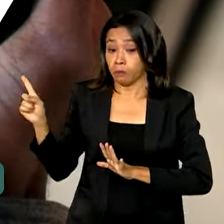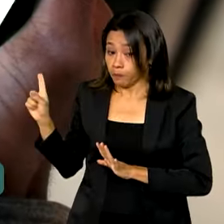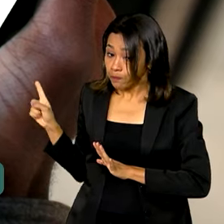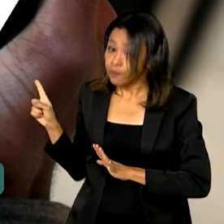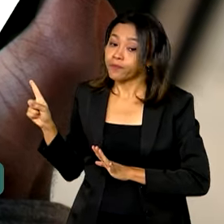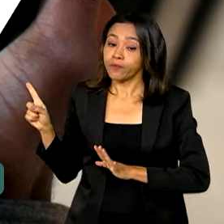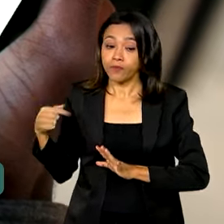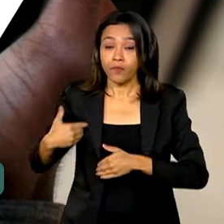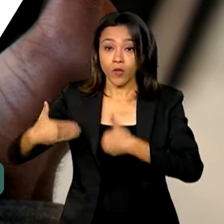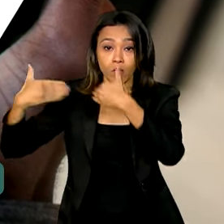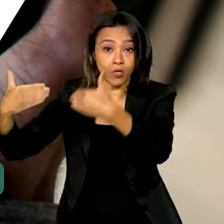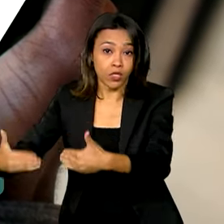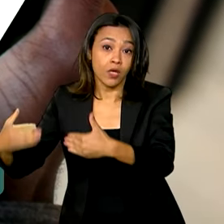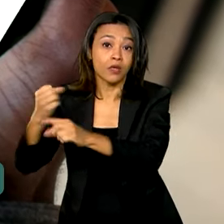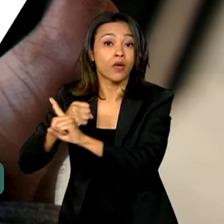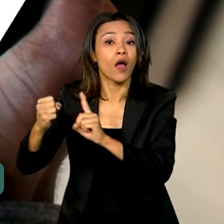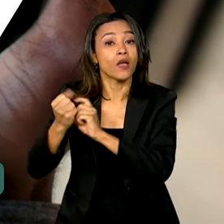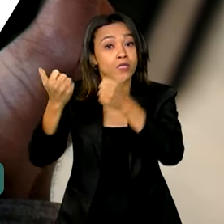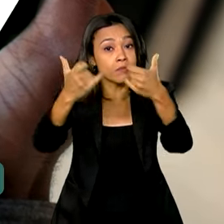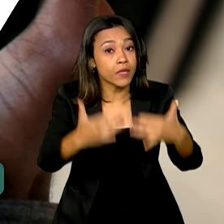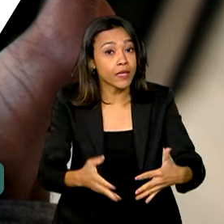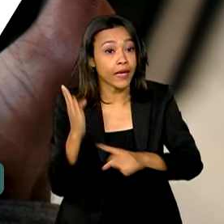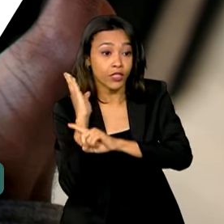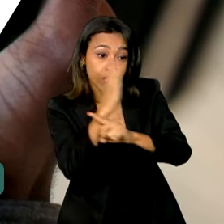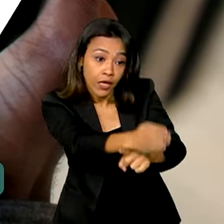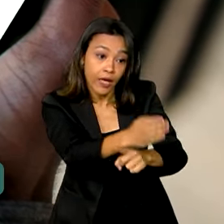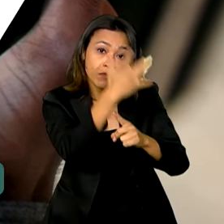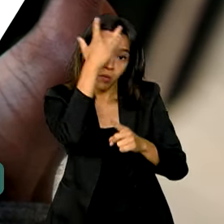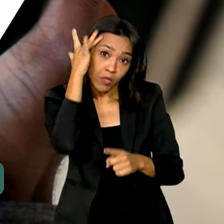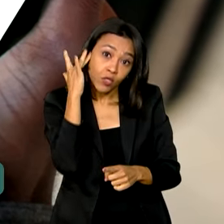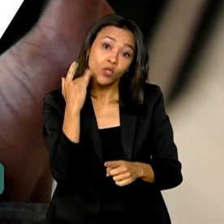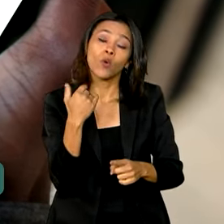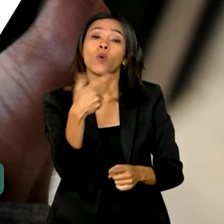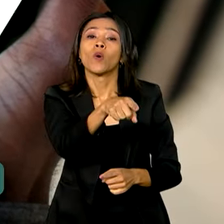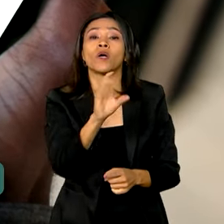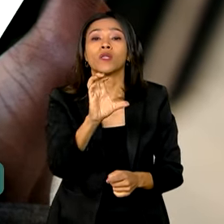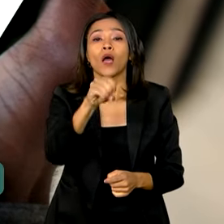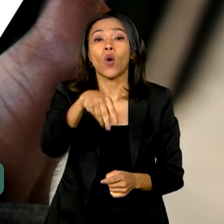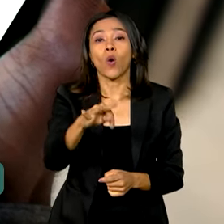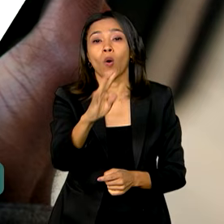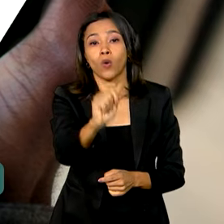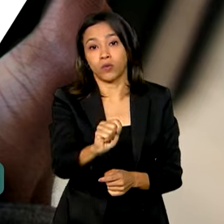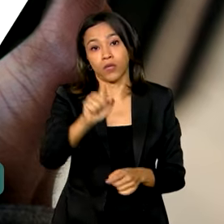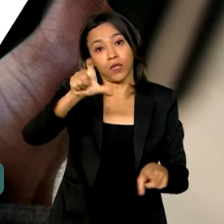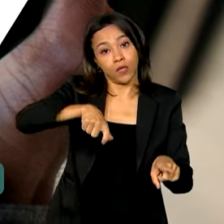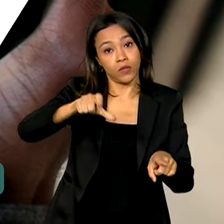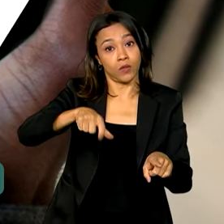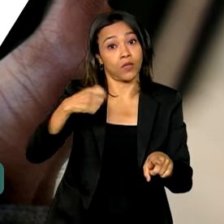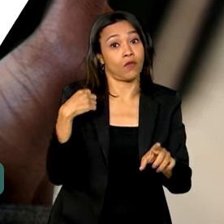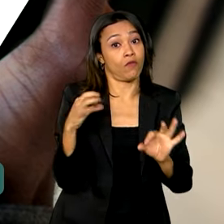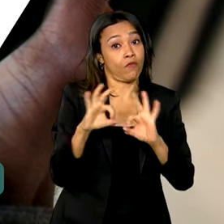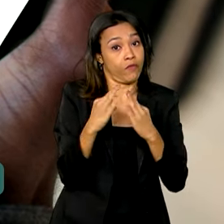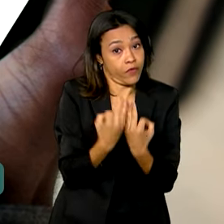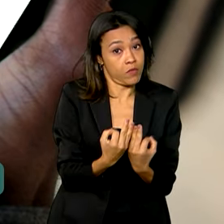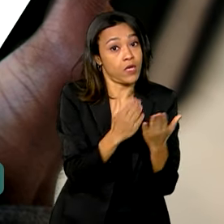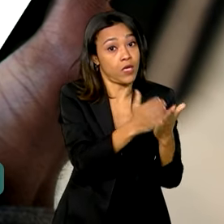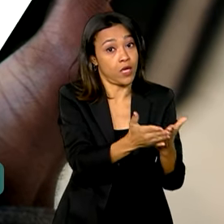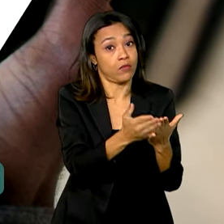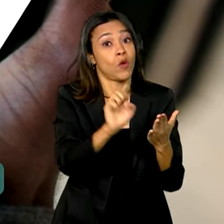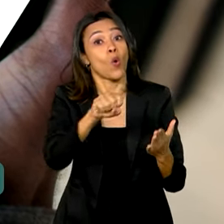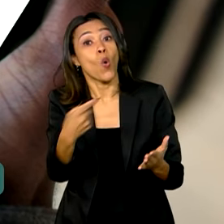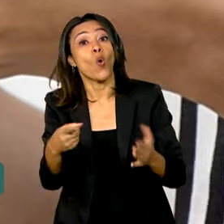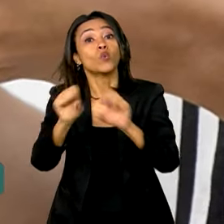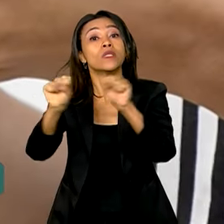são enviadas diretamente ao usuário, por meio da conta, do extrato do Bolsa Família ou através da rede SUAS.